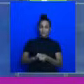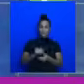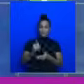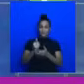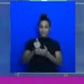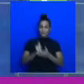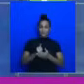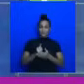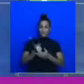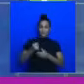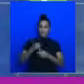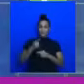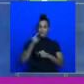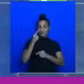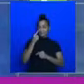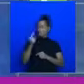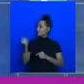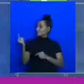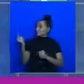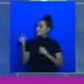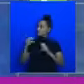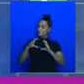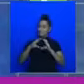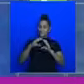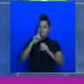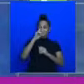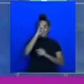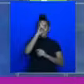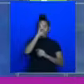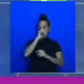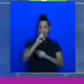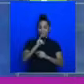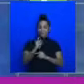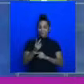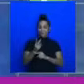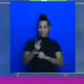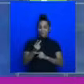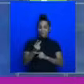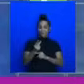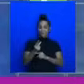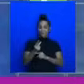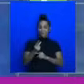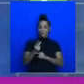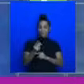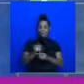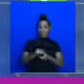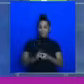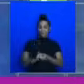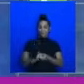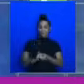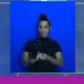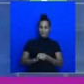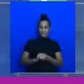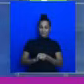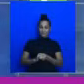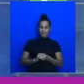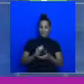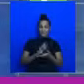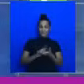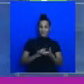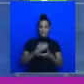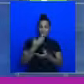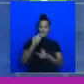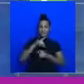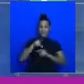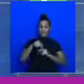Mais um número na tela. Bola amarela, 12. Amarela, número 12. Loto